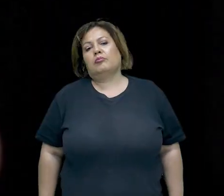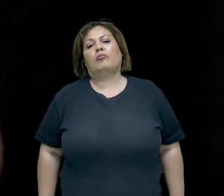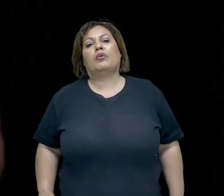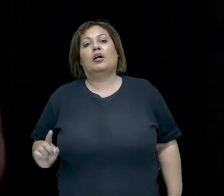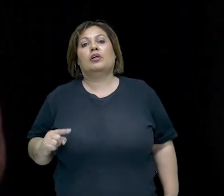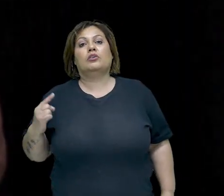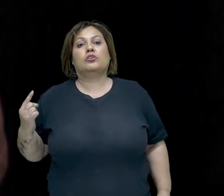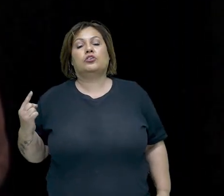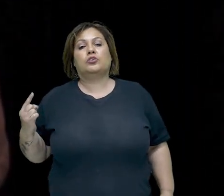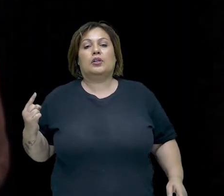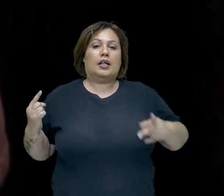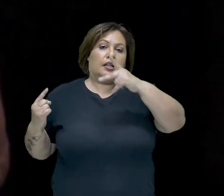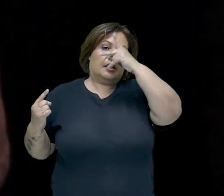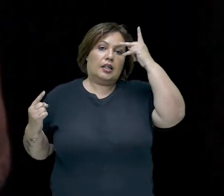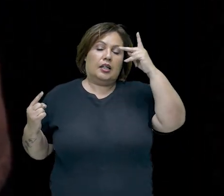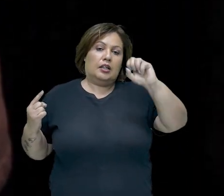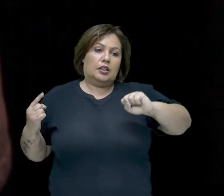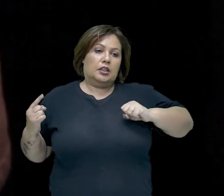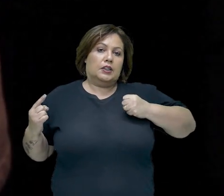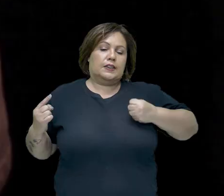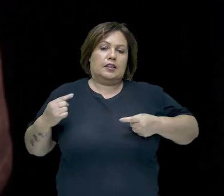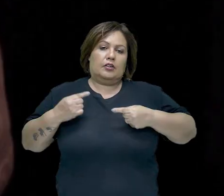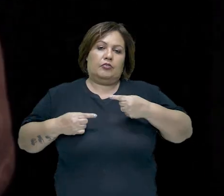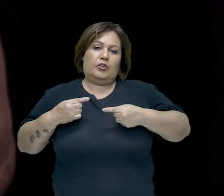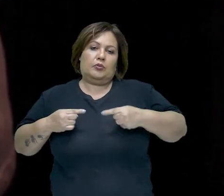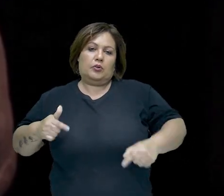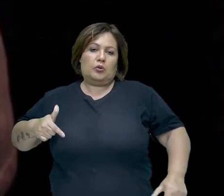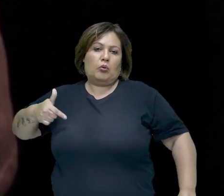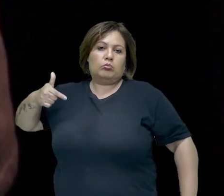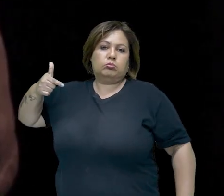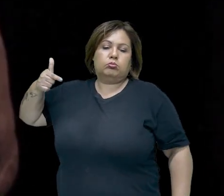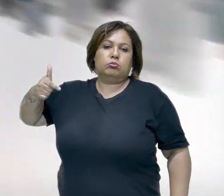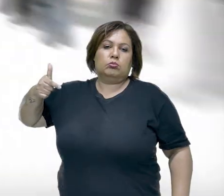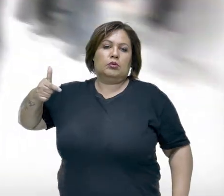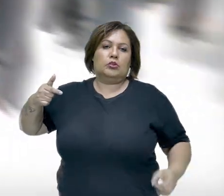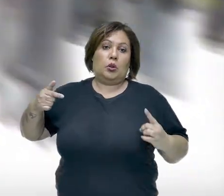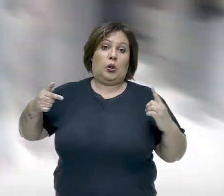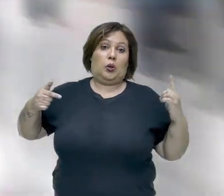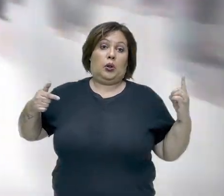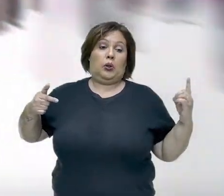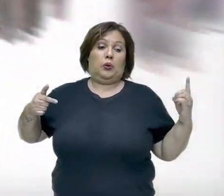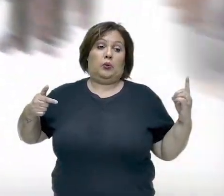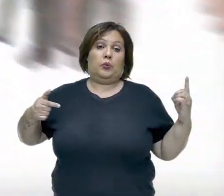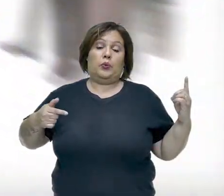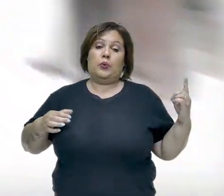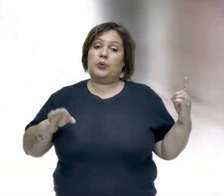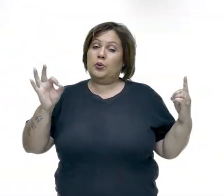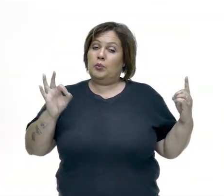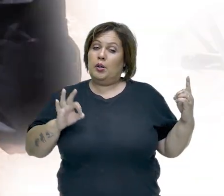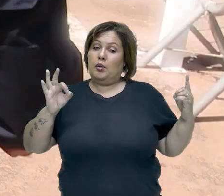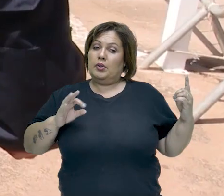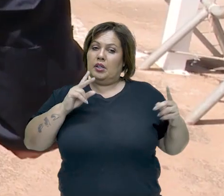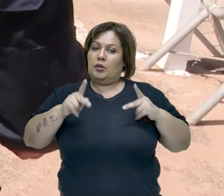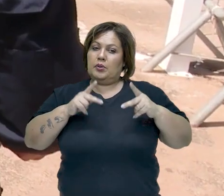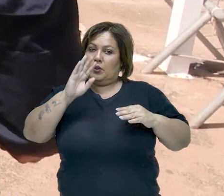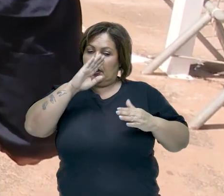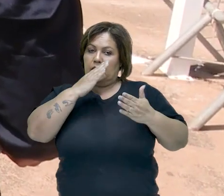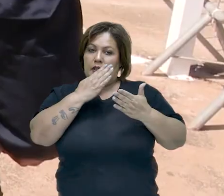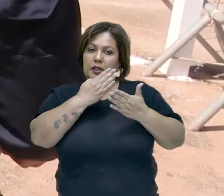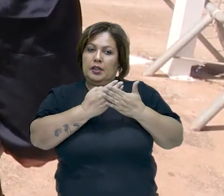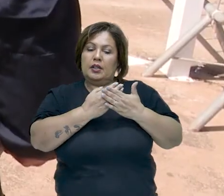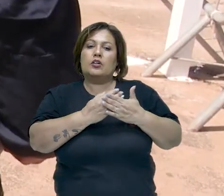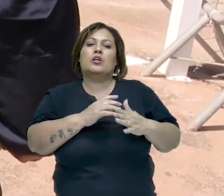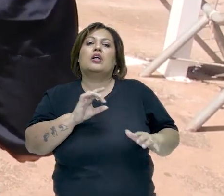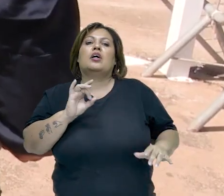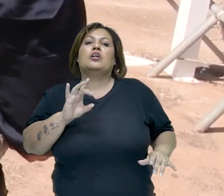De um lado, aqueles que defendem uma política armamentista. Do outro, uma parcela da população que acredita que